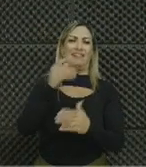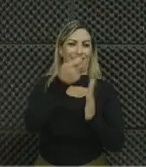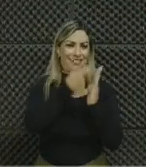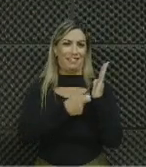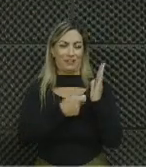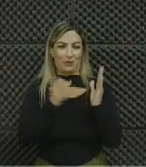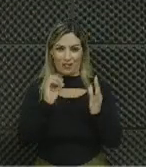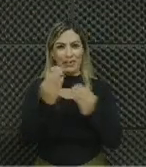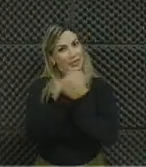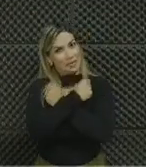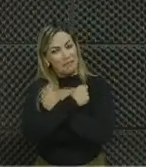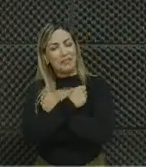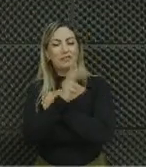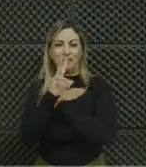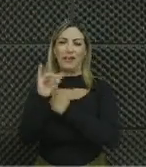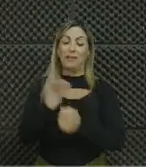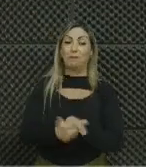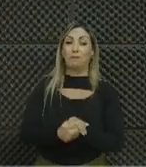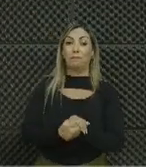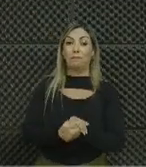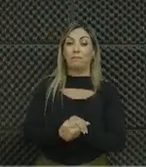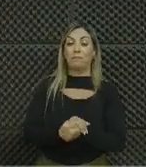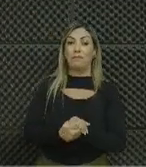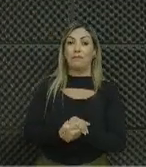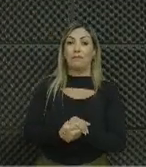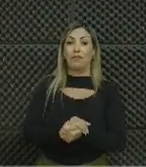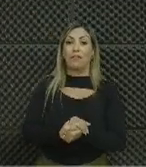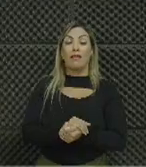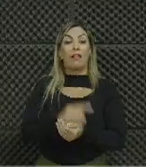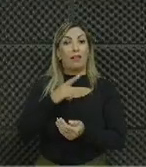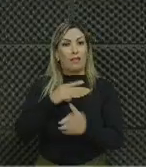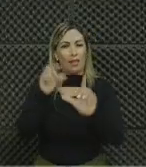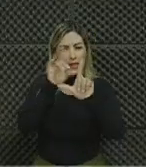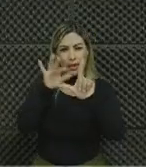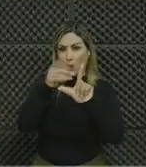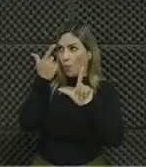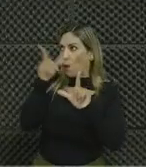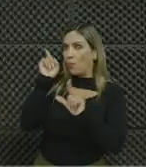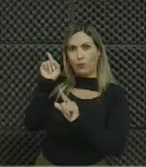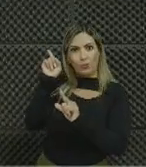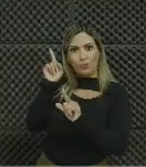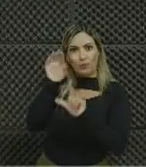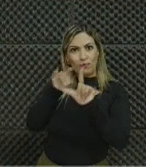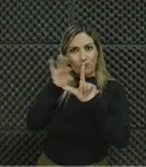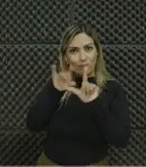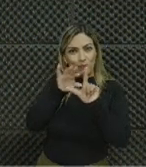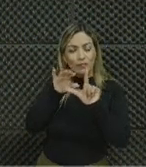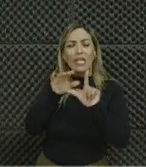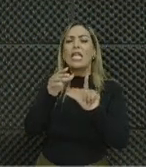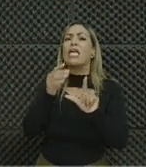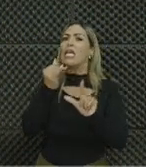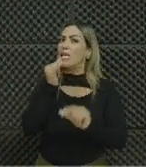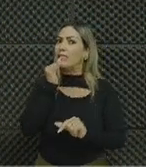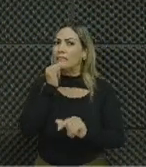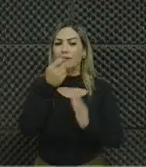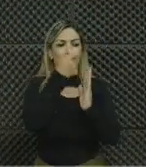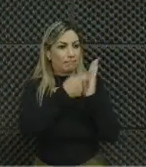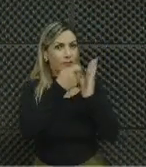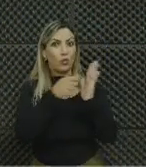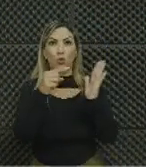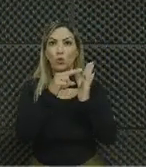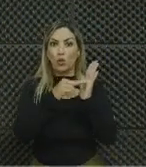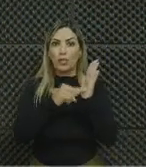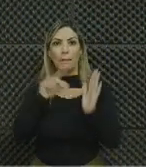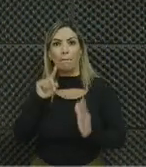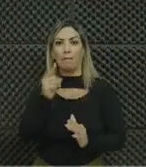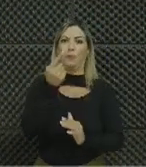né? É isso aí. Gente, aqui tem outro QR Code que vem o quê? Exemplos de redação nota